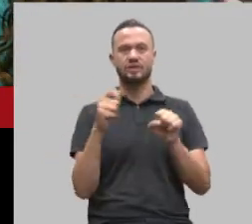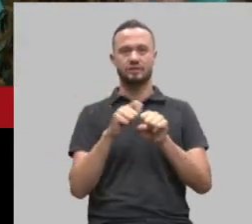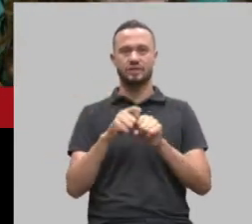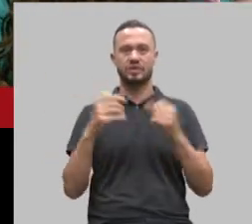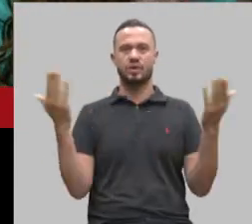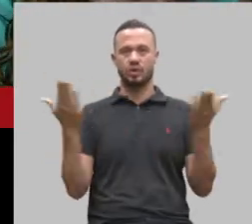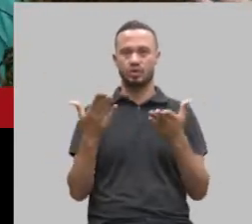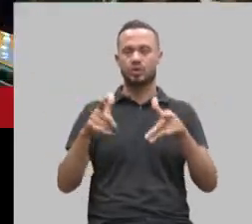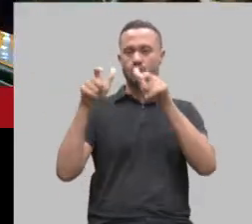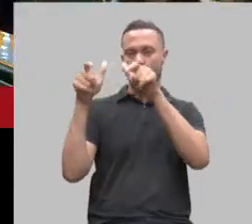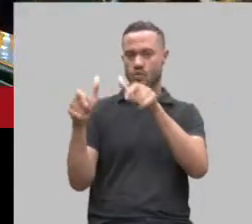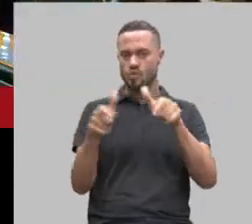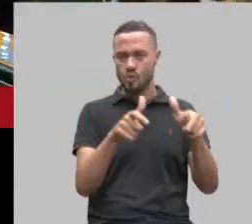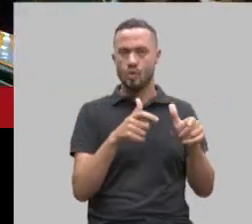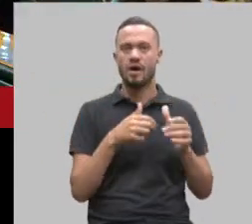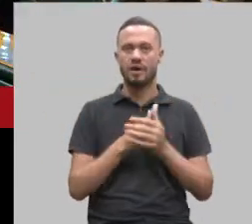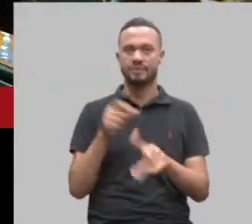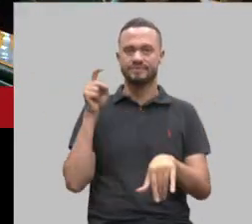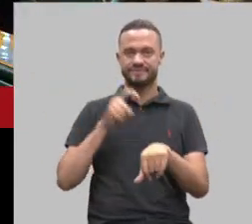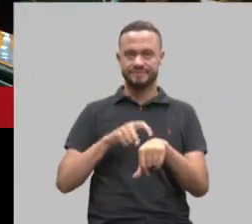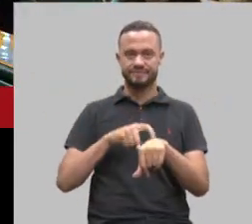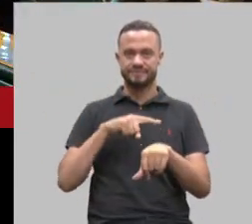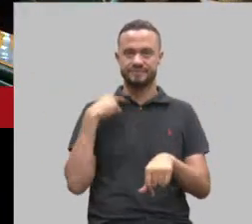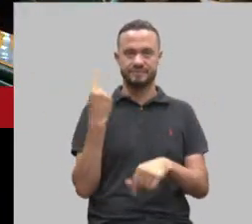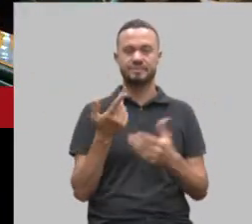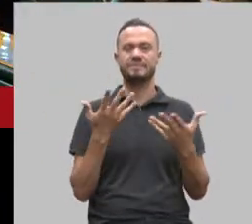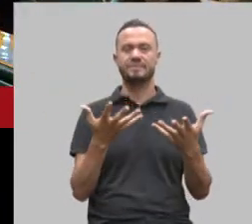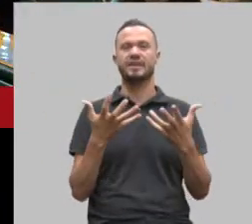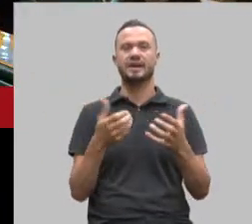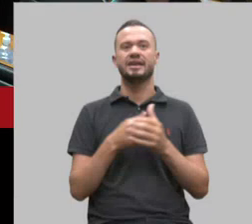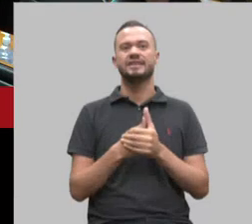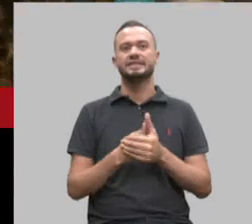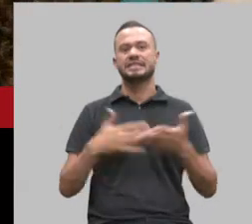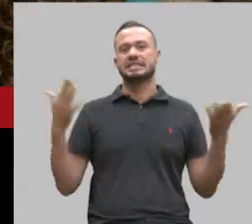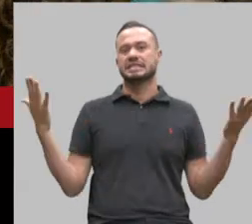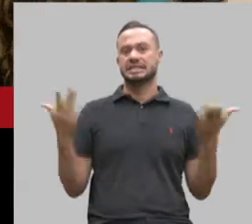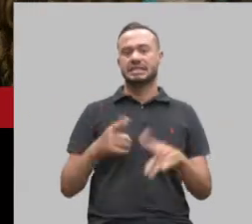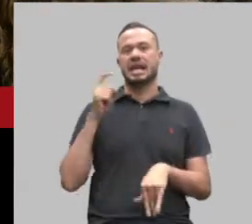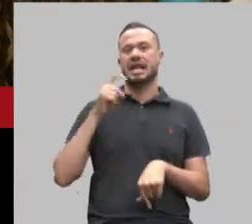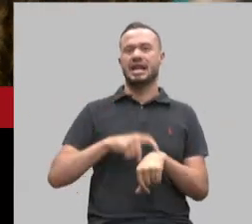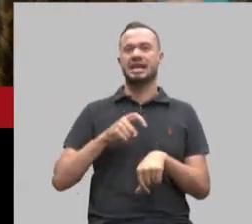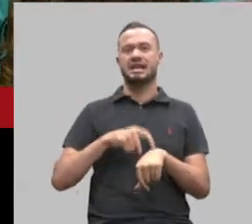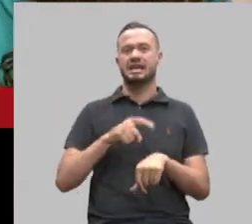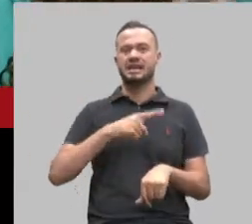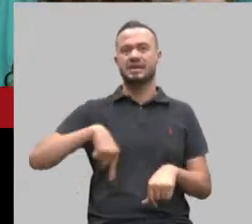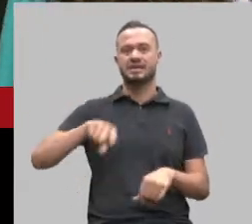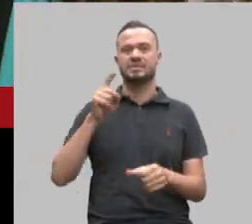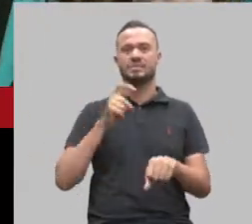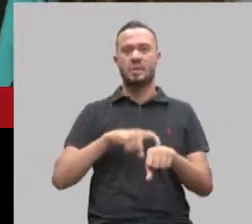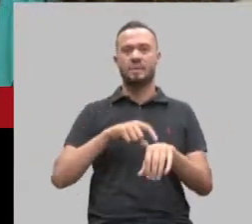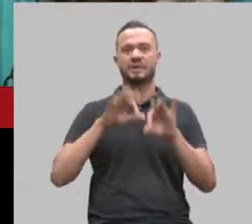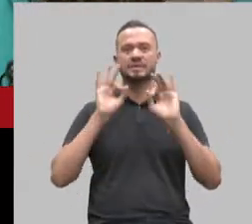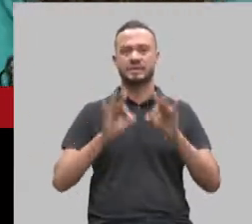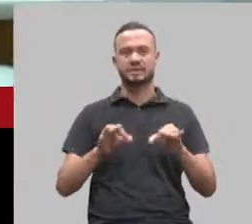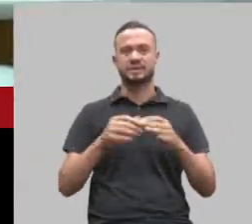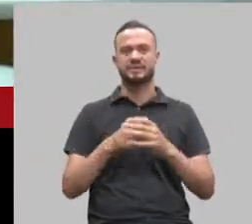lugar e é esse o momento que nós nos levantamos chegou a nossa Temporada galera chegou o nosso momento